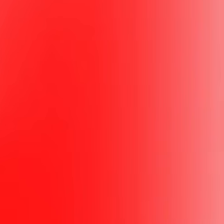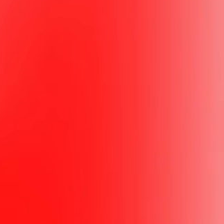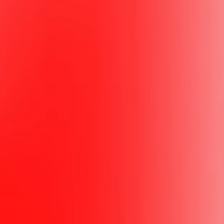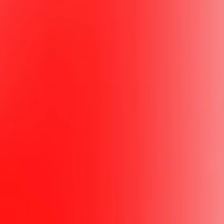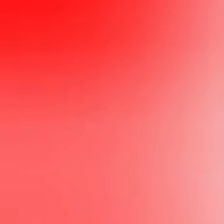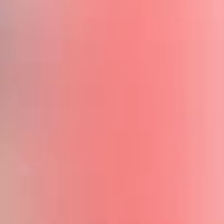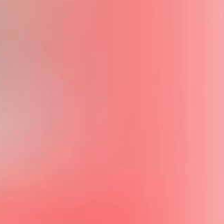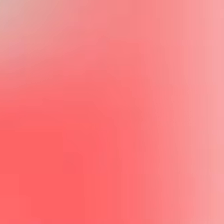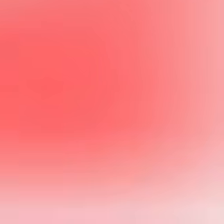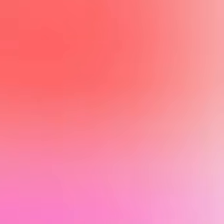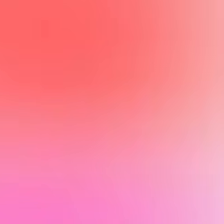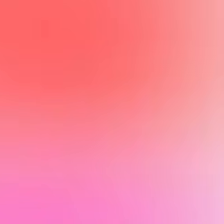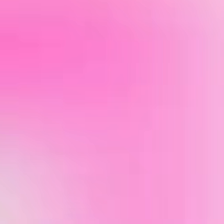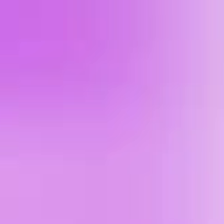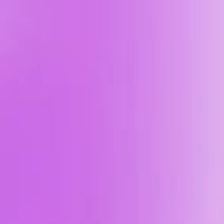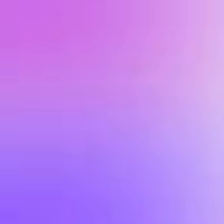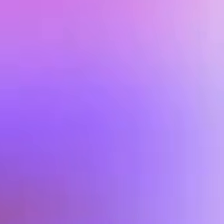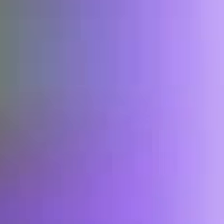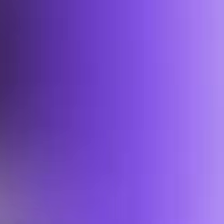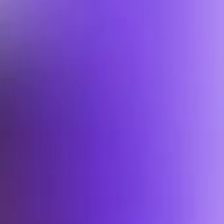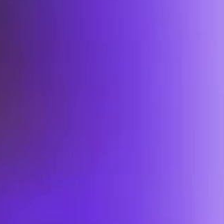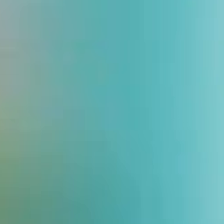Você é um arco-íris.